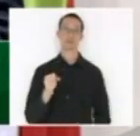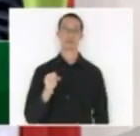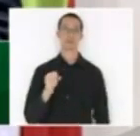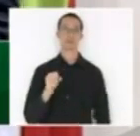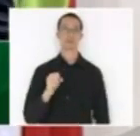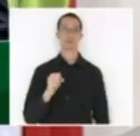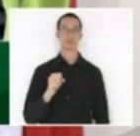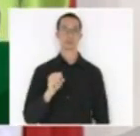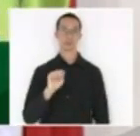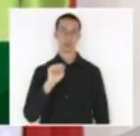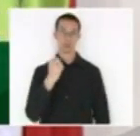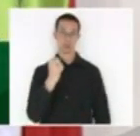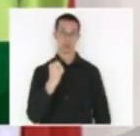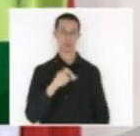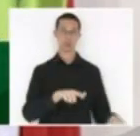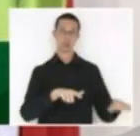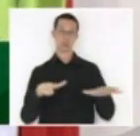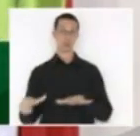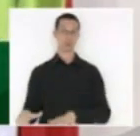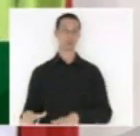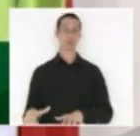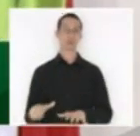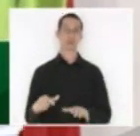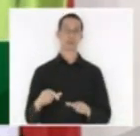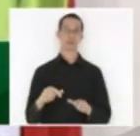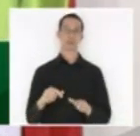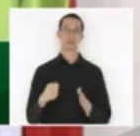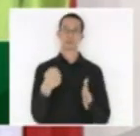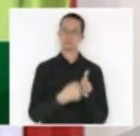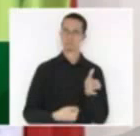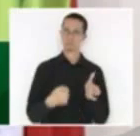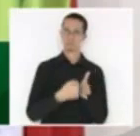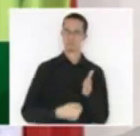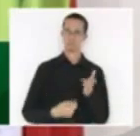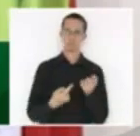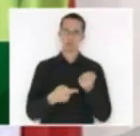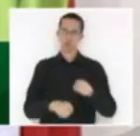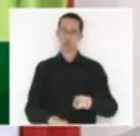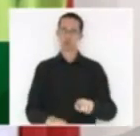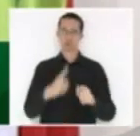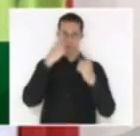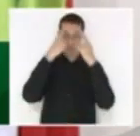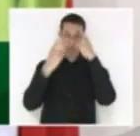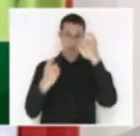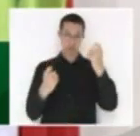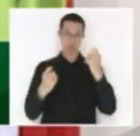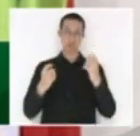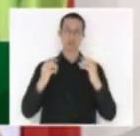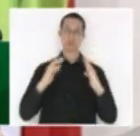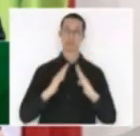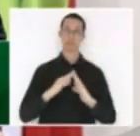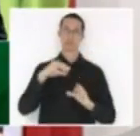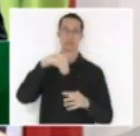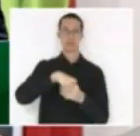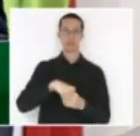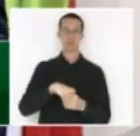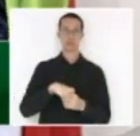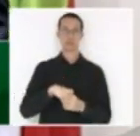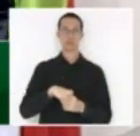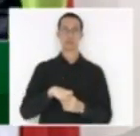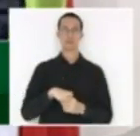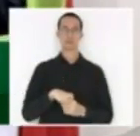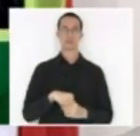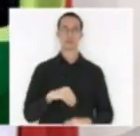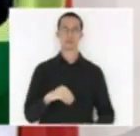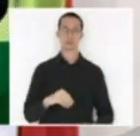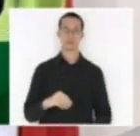de resistência na luta contra a violência doméstica. Destaco a gravidade com que o tema